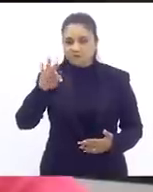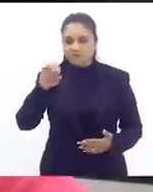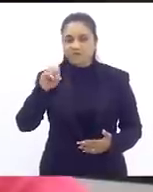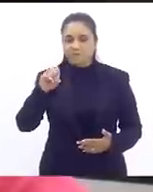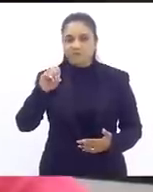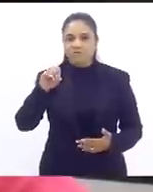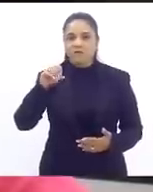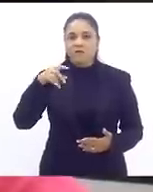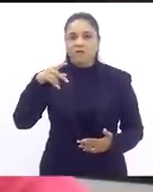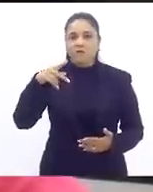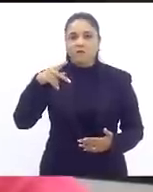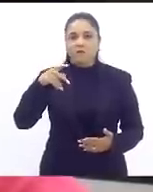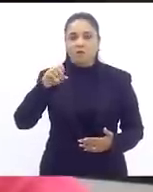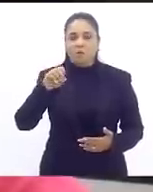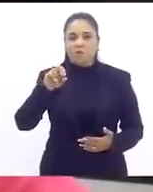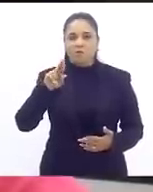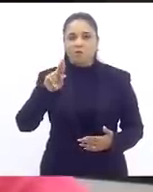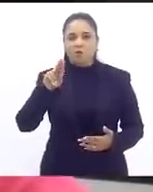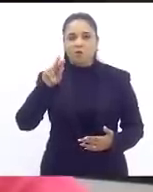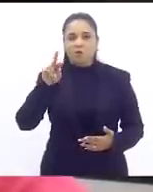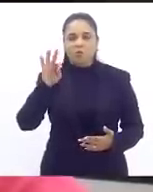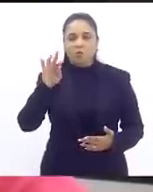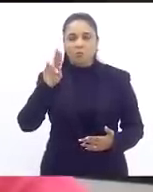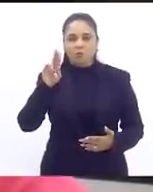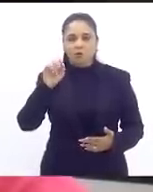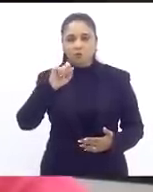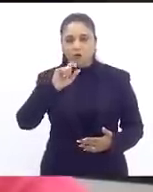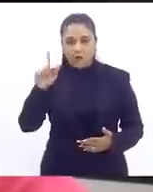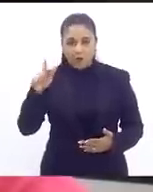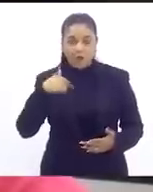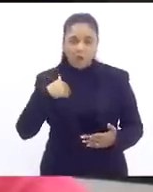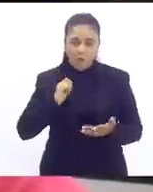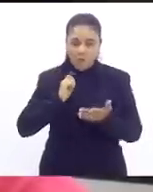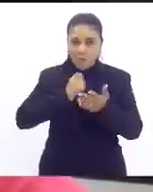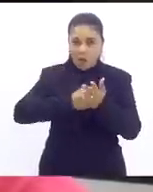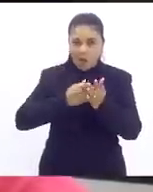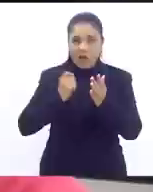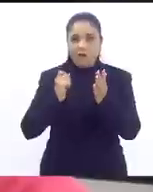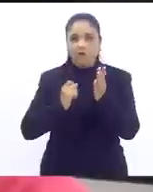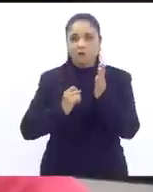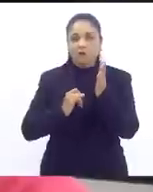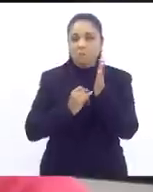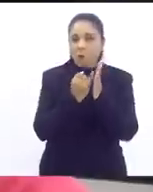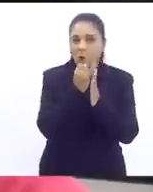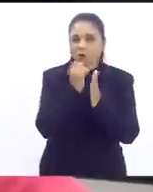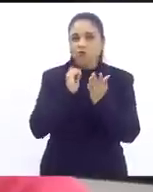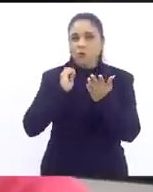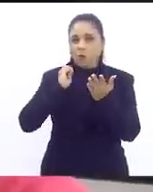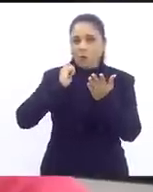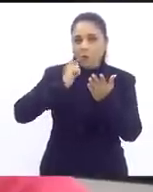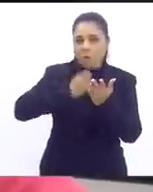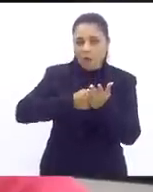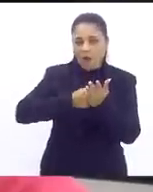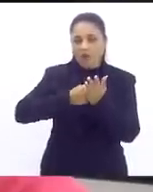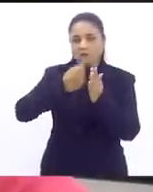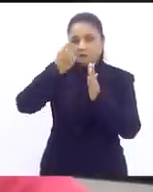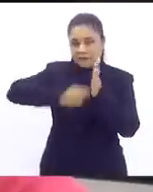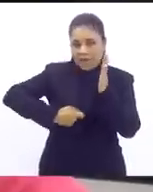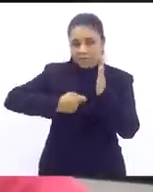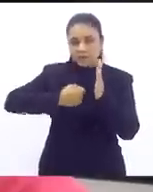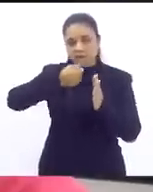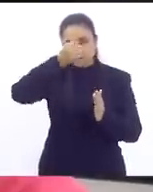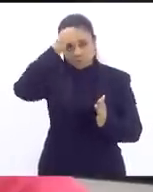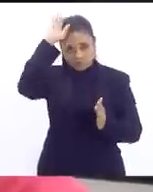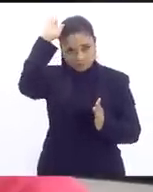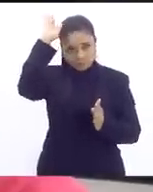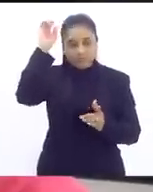cidadão que eu pago imposto eu pago taxa de incêndio sendo Bombeiro Militar